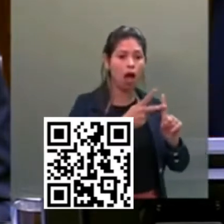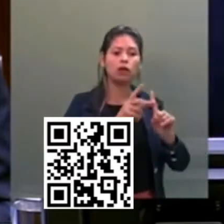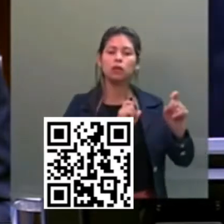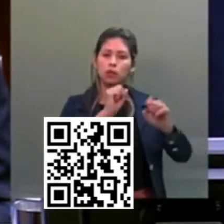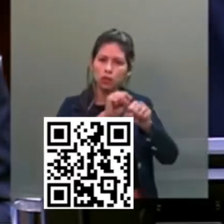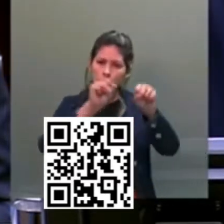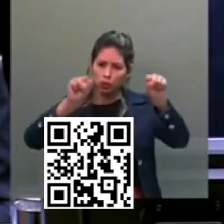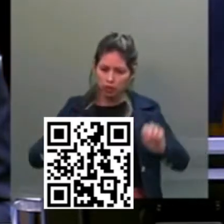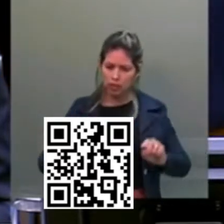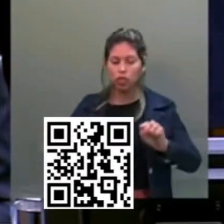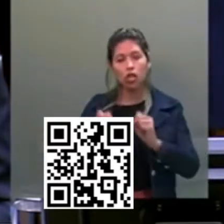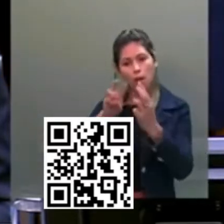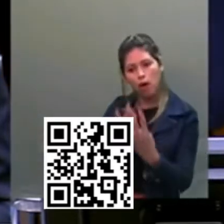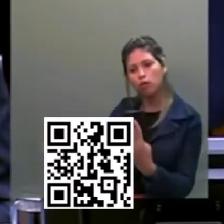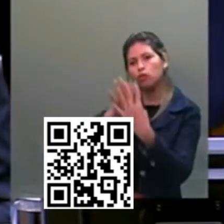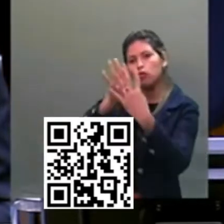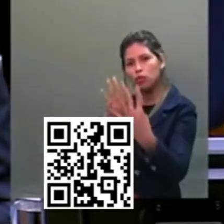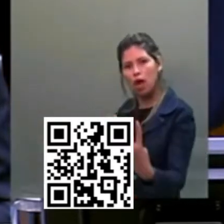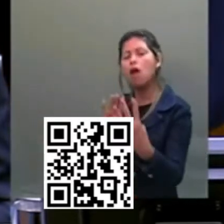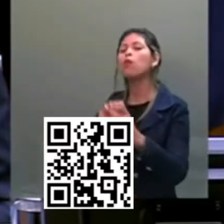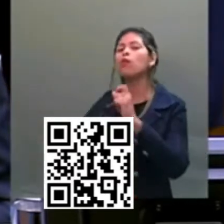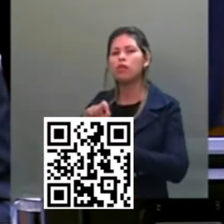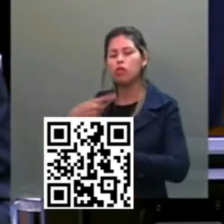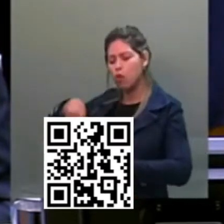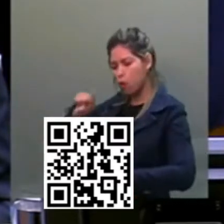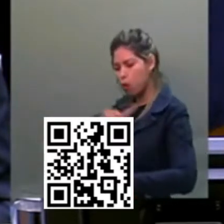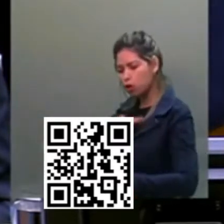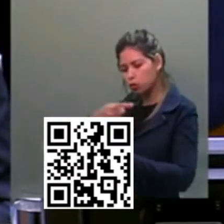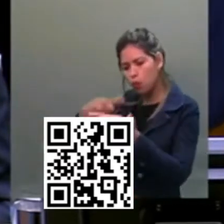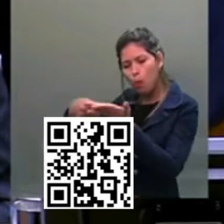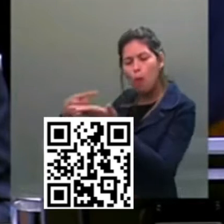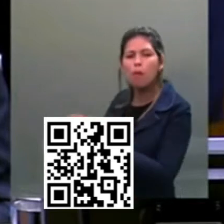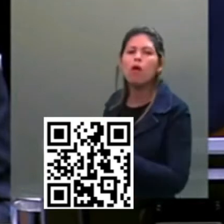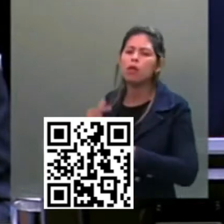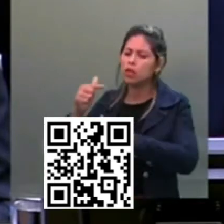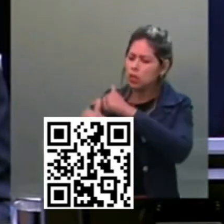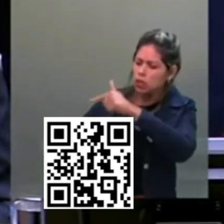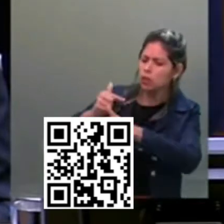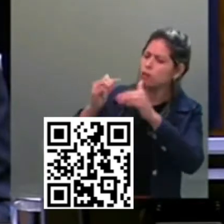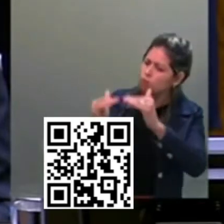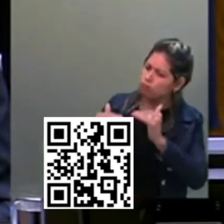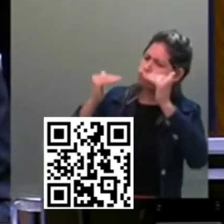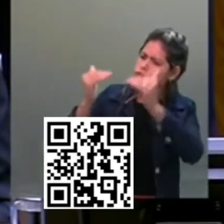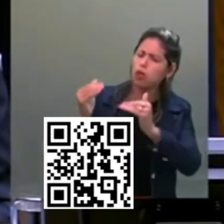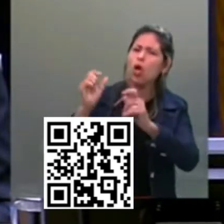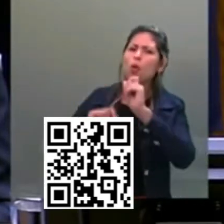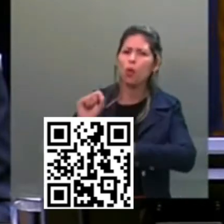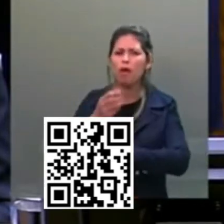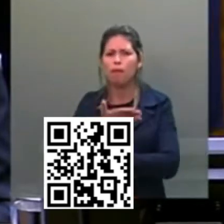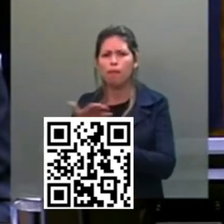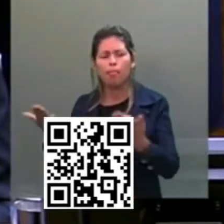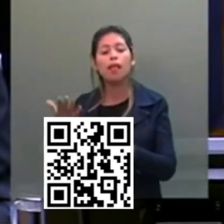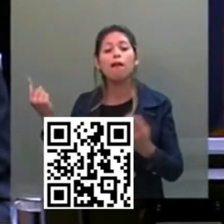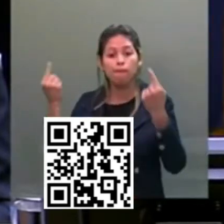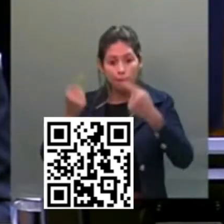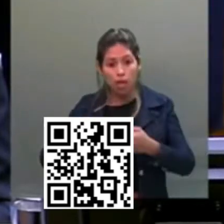remoto de deliberação. Ao assumir o compromisso de bem desempenhar a mais alta incumbência que me foi confiada de